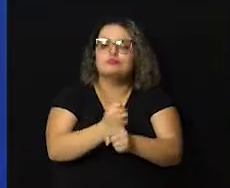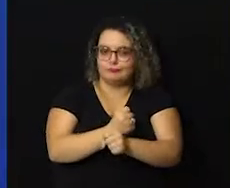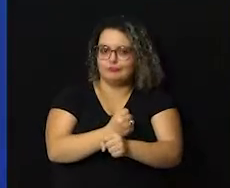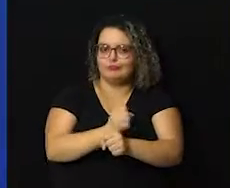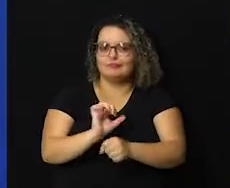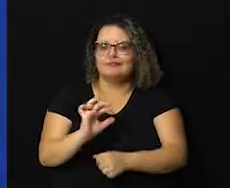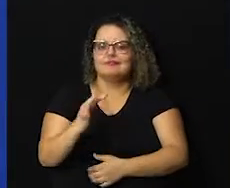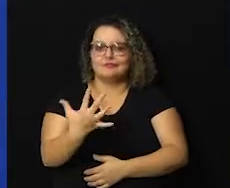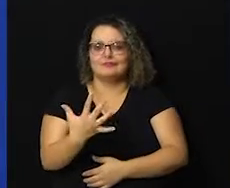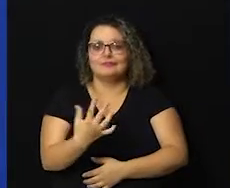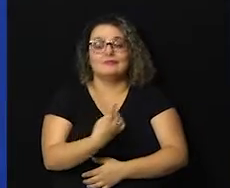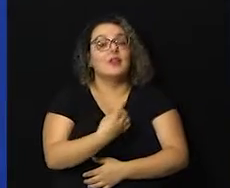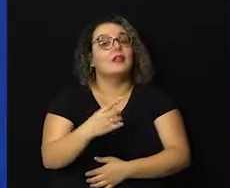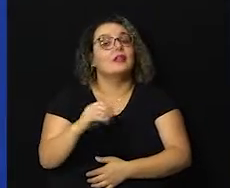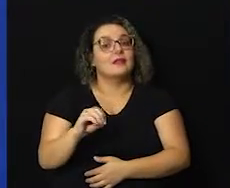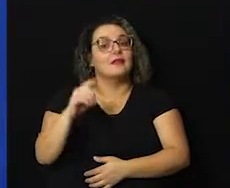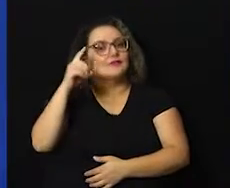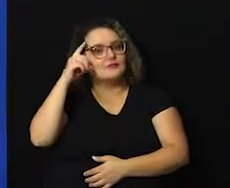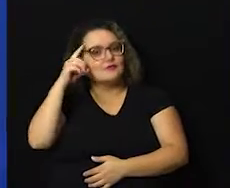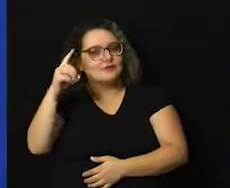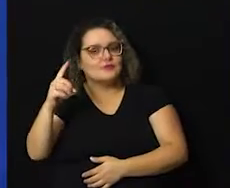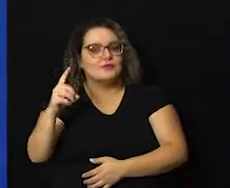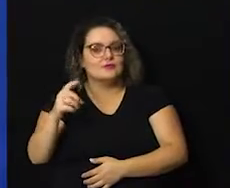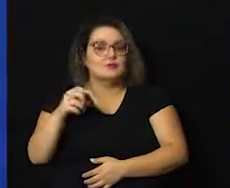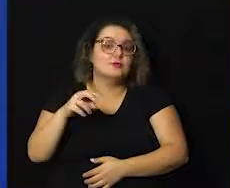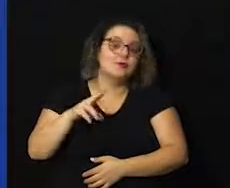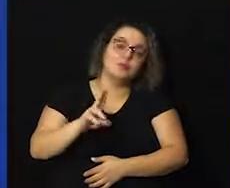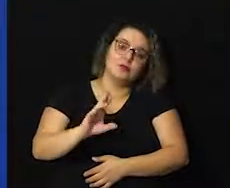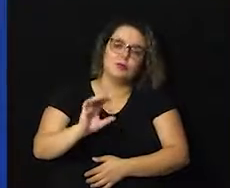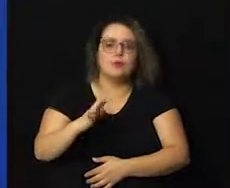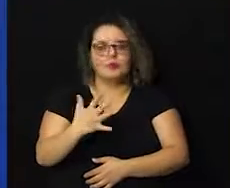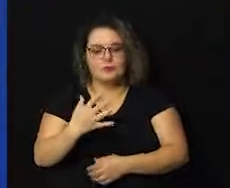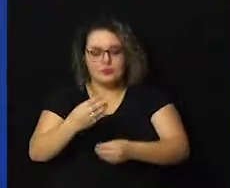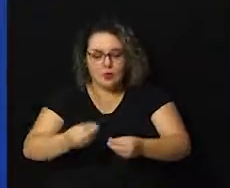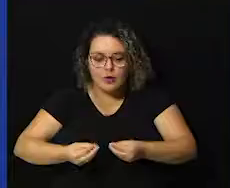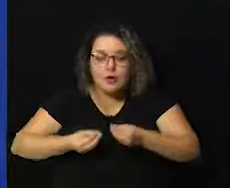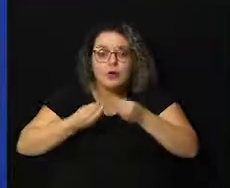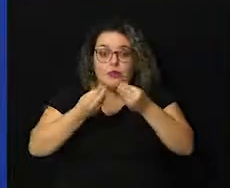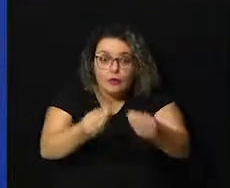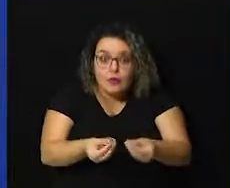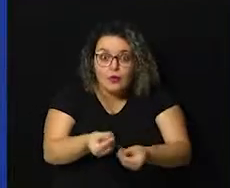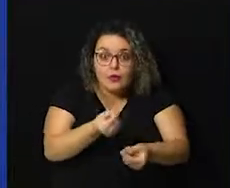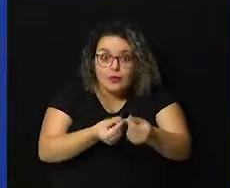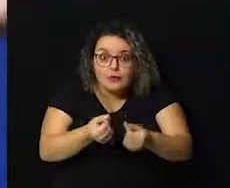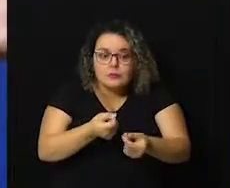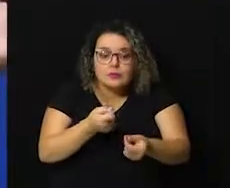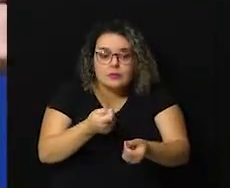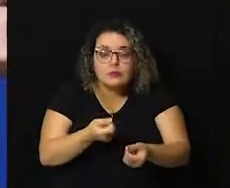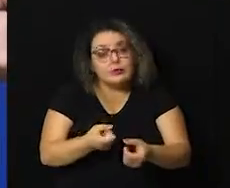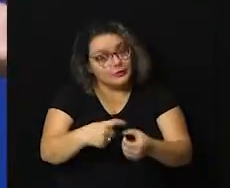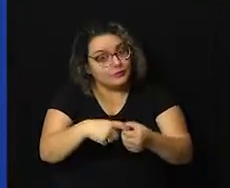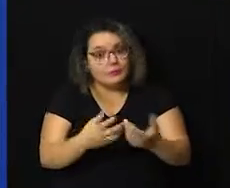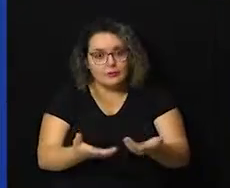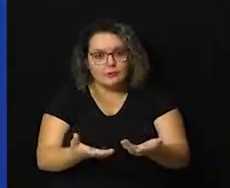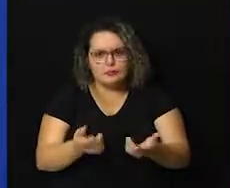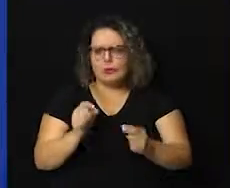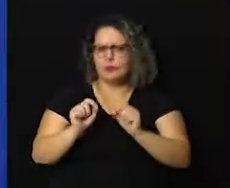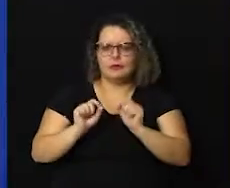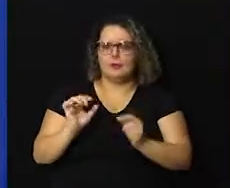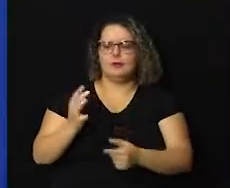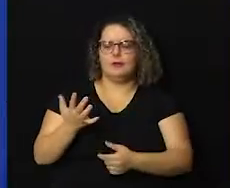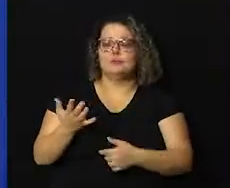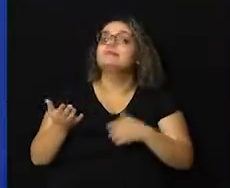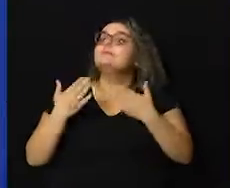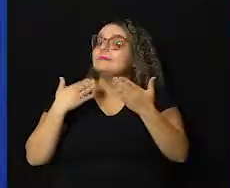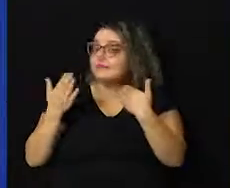é realizado em 10 dias ou então acontece a devolução do dinheiro mas afinal o que é isso